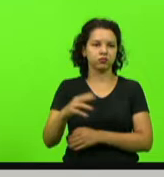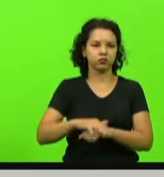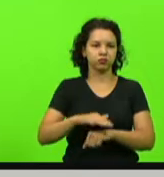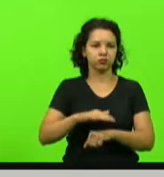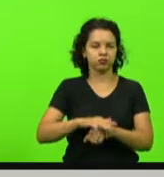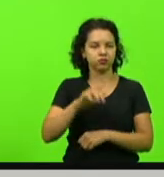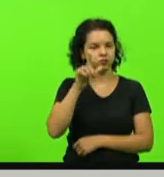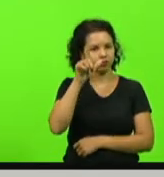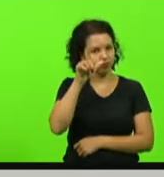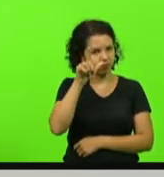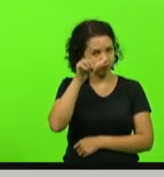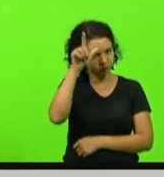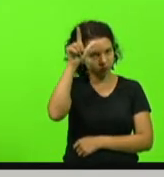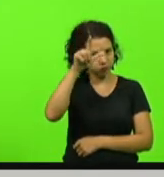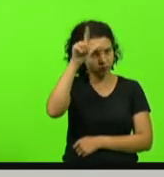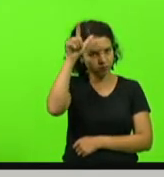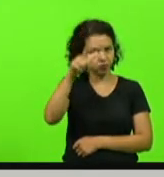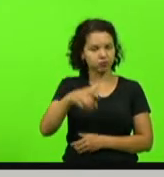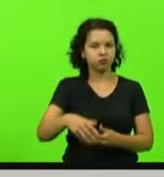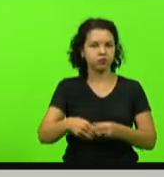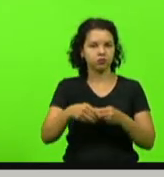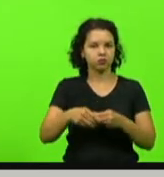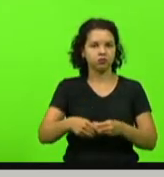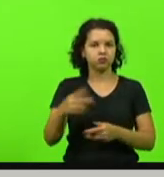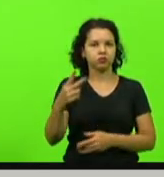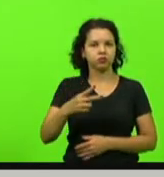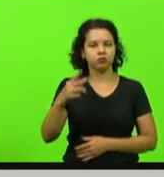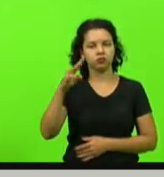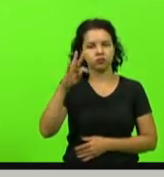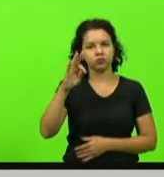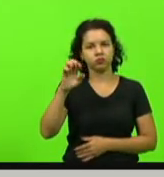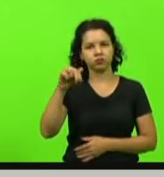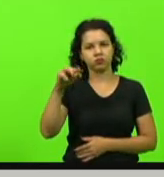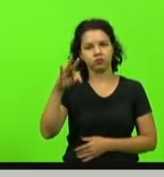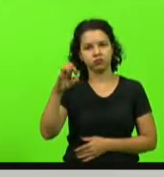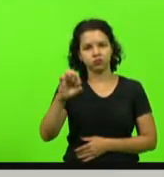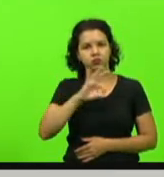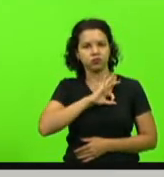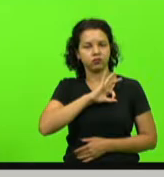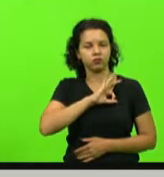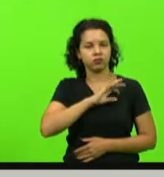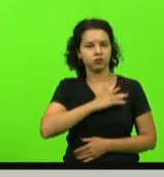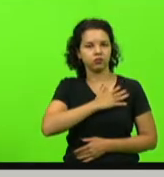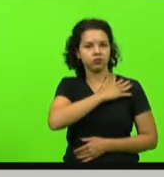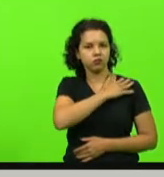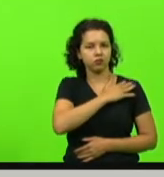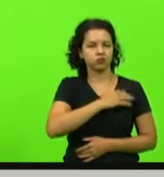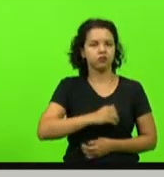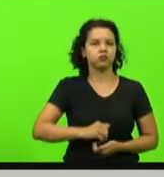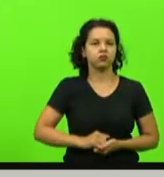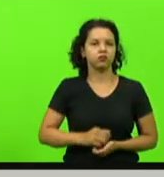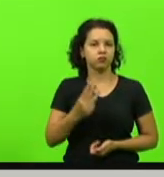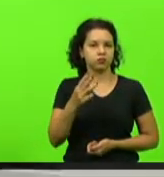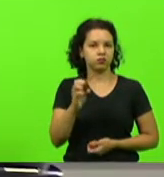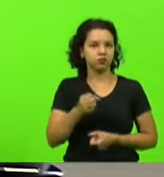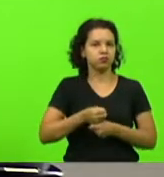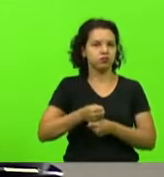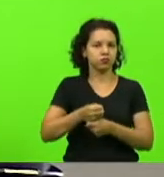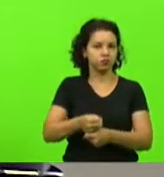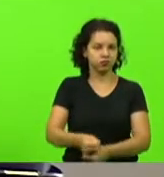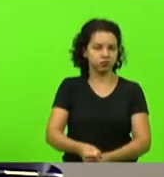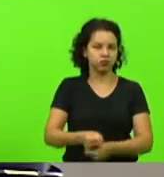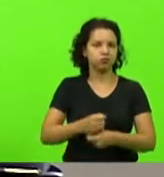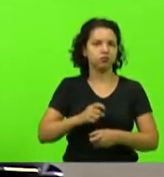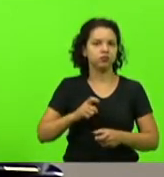Lima, cumprimenta o subtenente da Polícia Militar, Avelino Júnior Ferreira, pelos seus 30 anos de corporação.